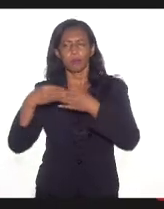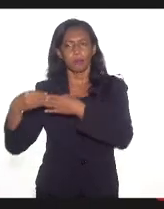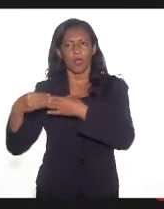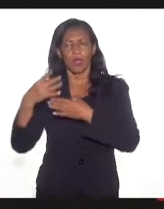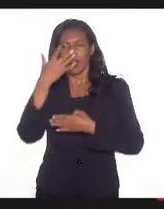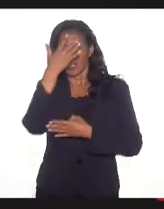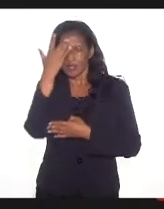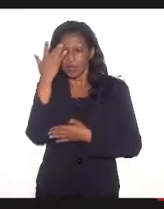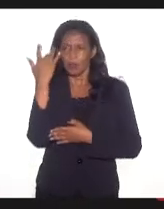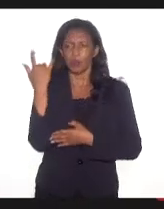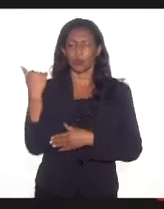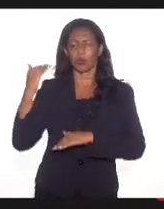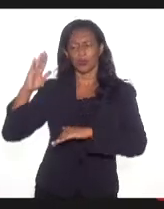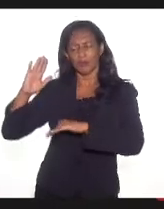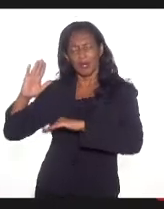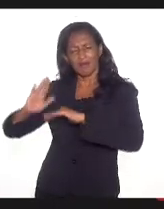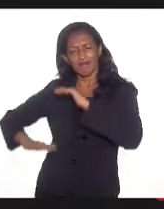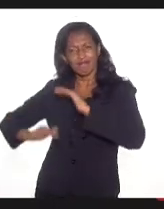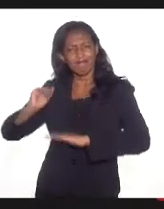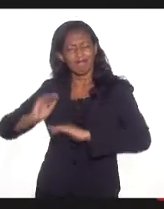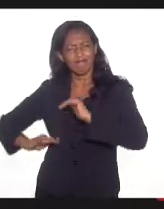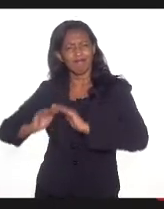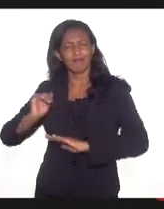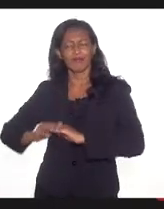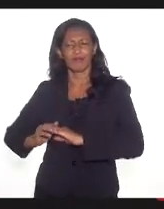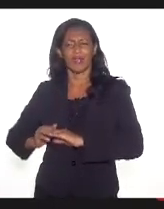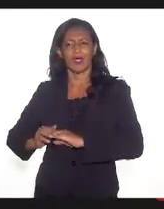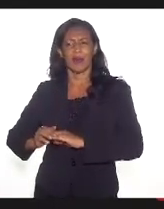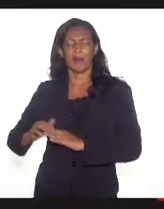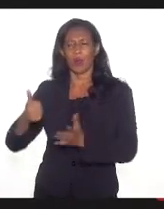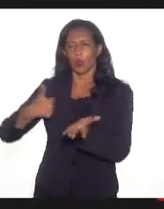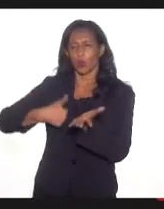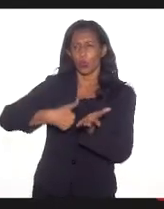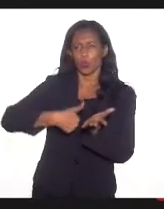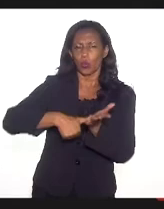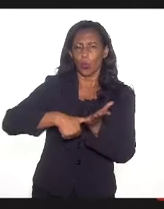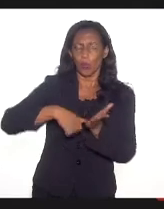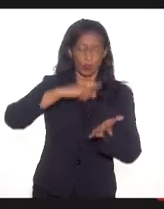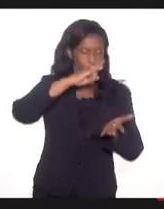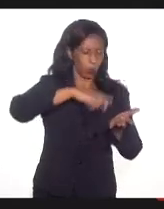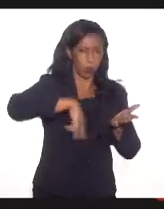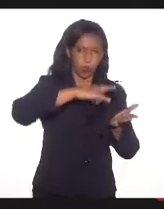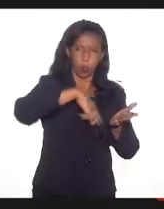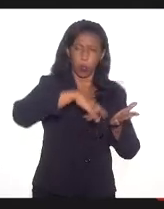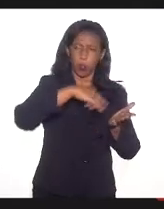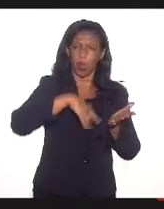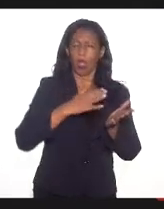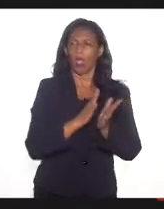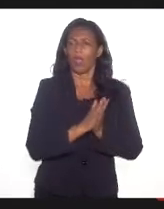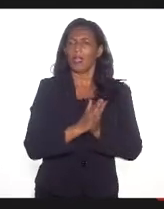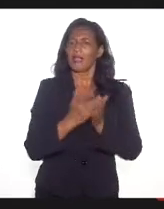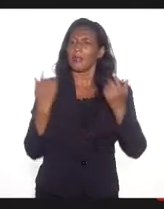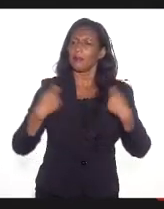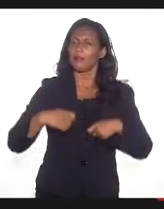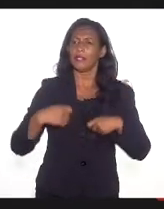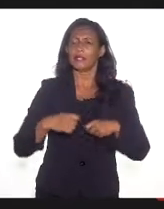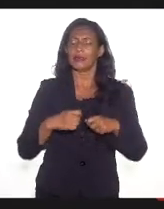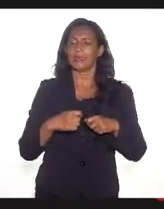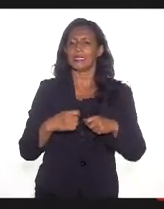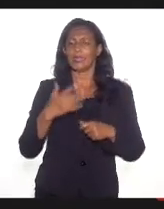usuários para uma capacitação, para retirada de documentos, o que normalmente impede a autonomia